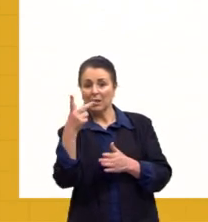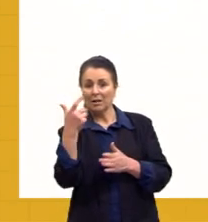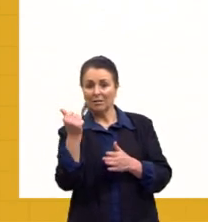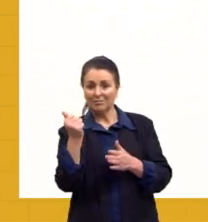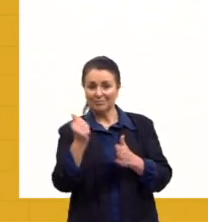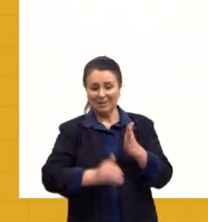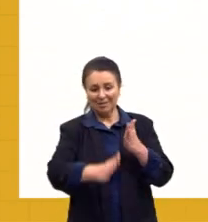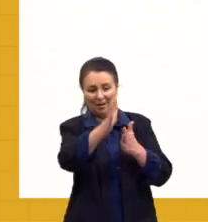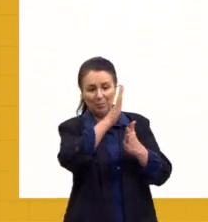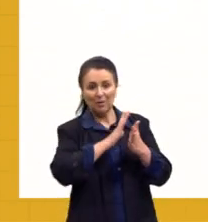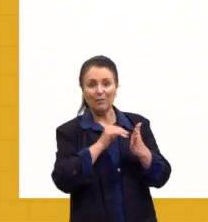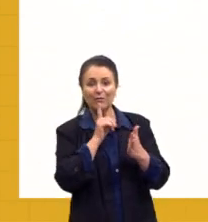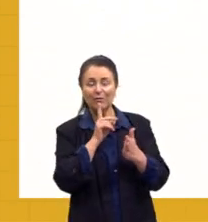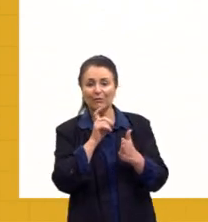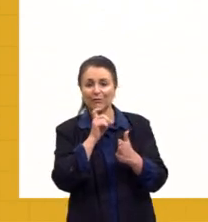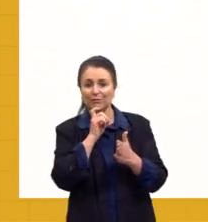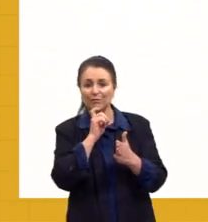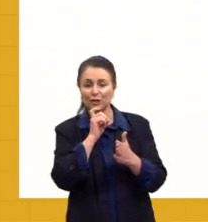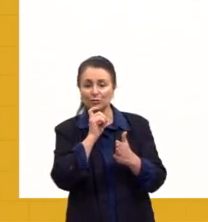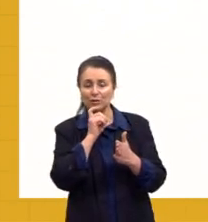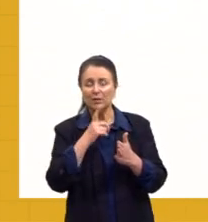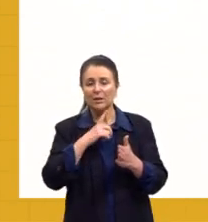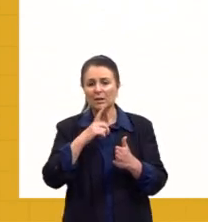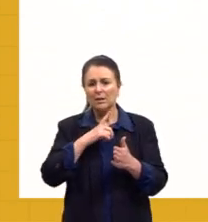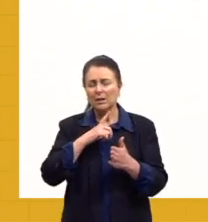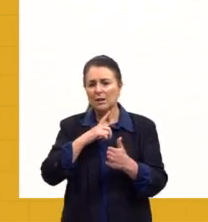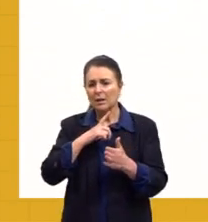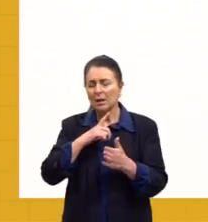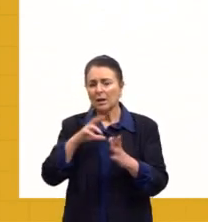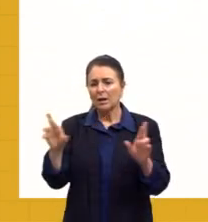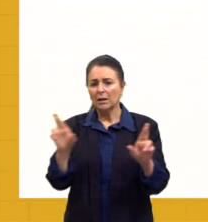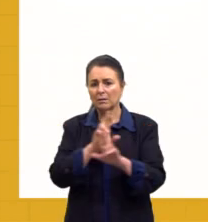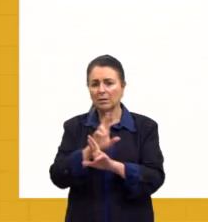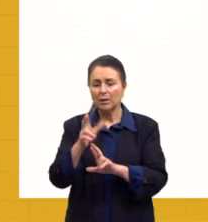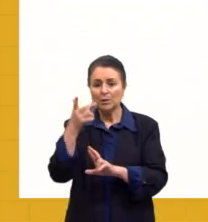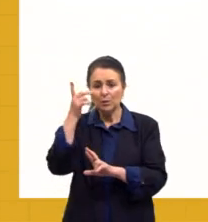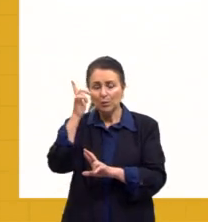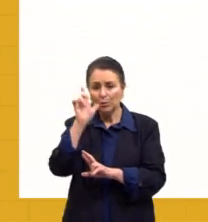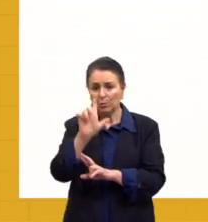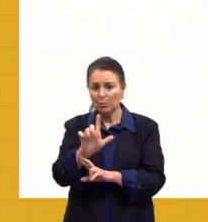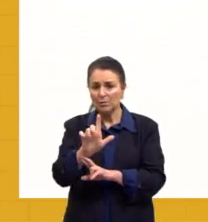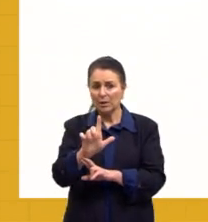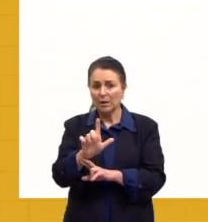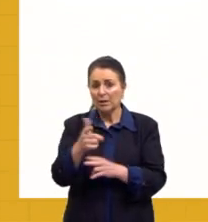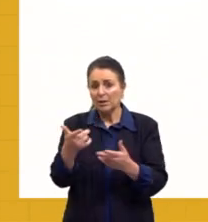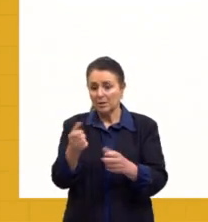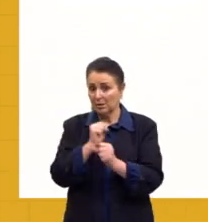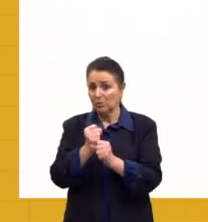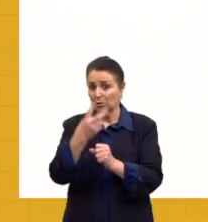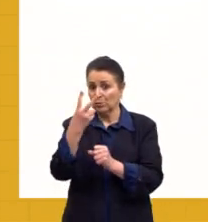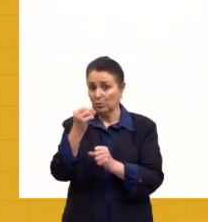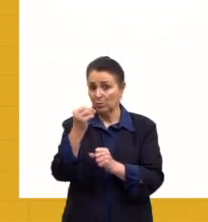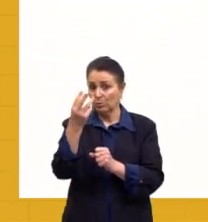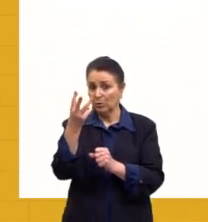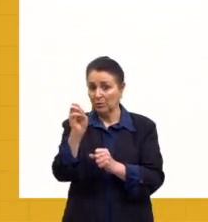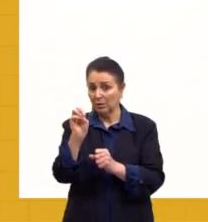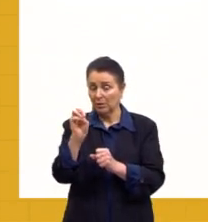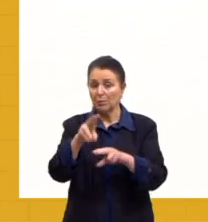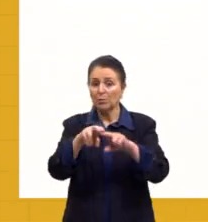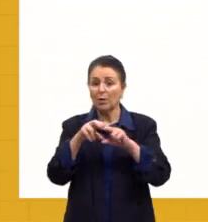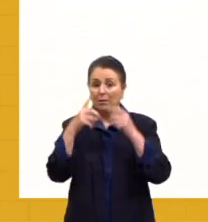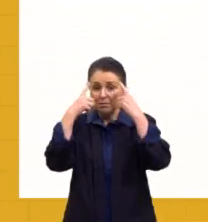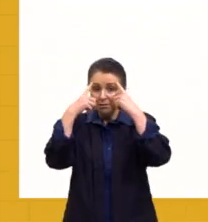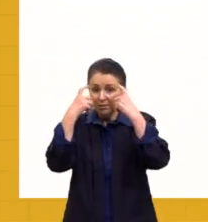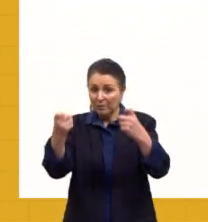feita a questão que está relacionado a não conseguir nessa nessa data nesse ano é justamente pela